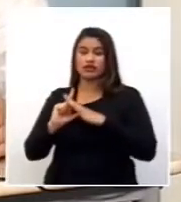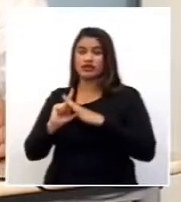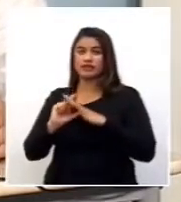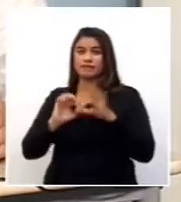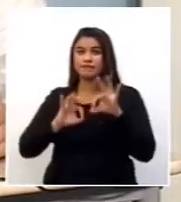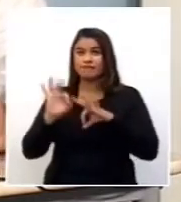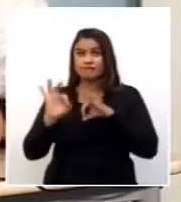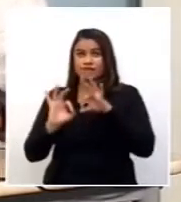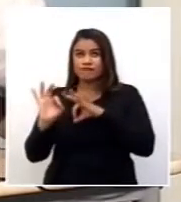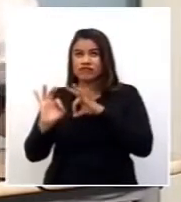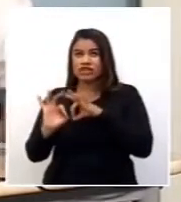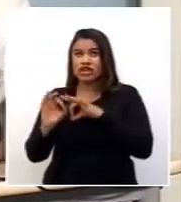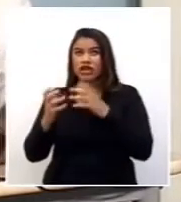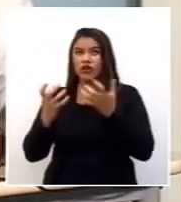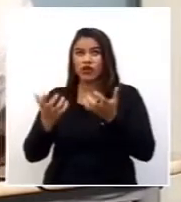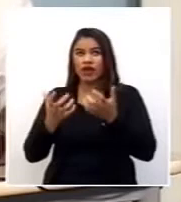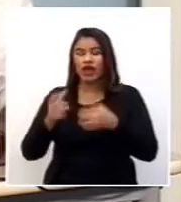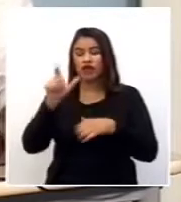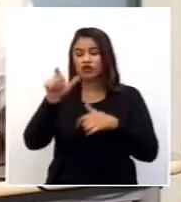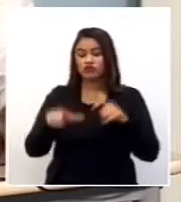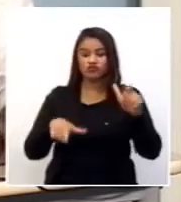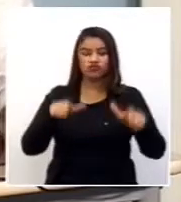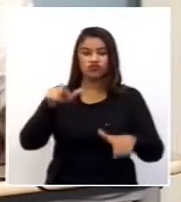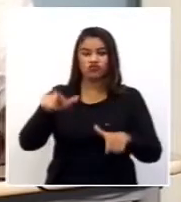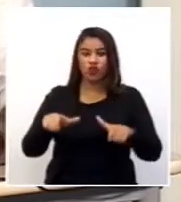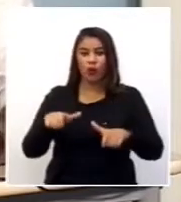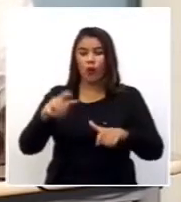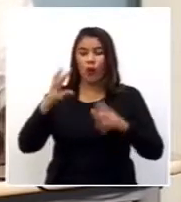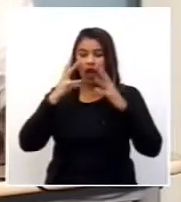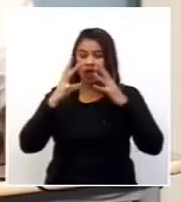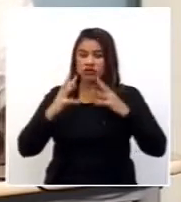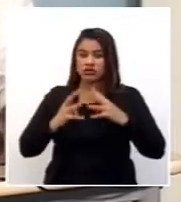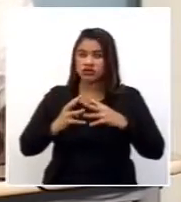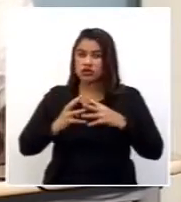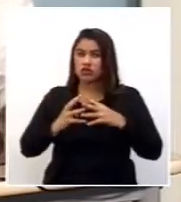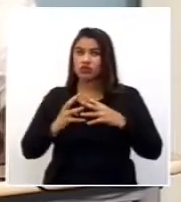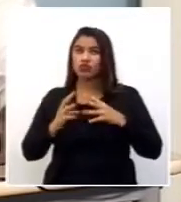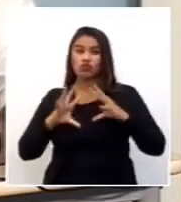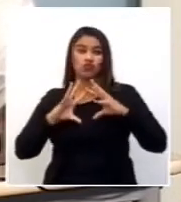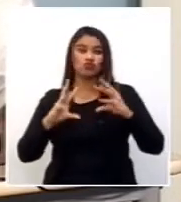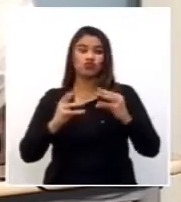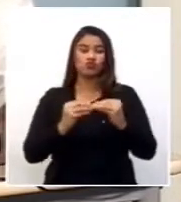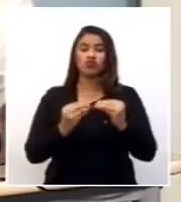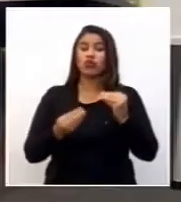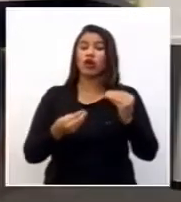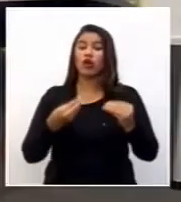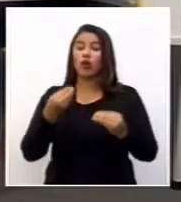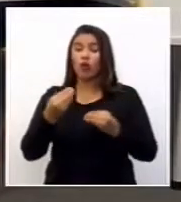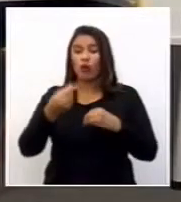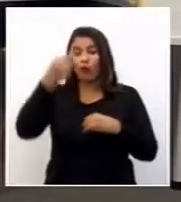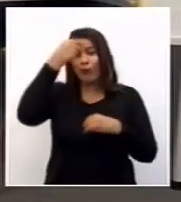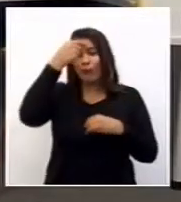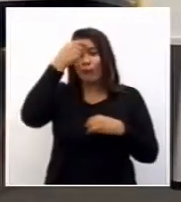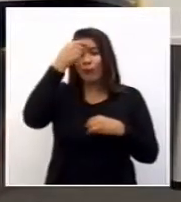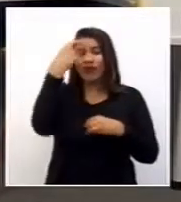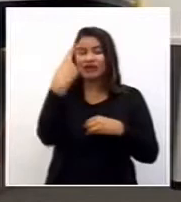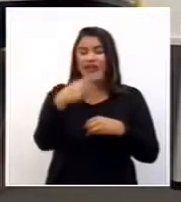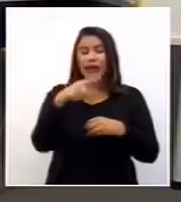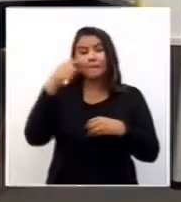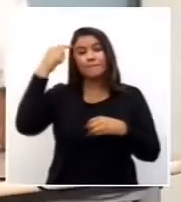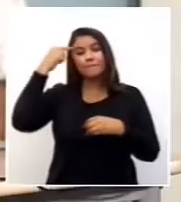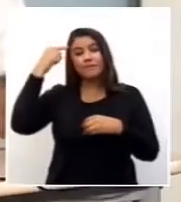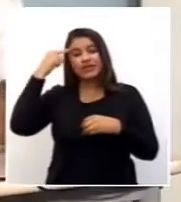vou querer a atenção individual de cada um desses alunos? Então, você deve pensar no espaço de uma maneira